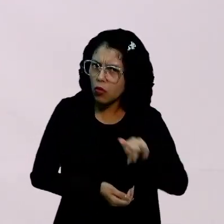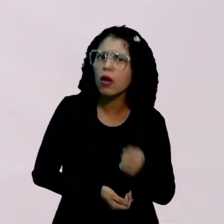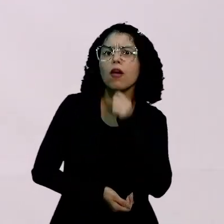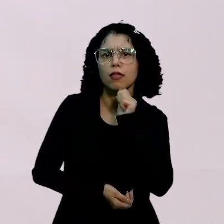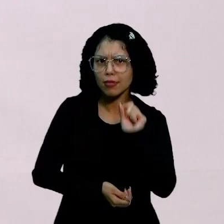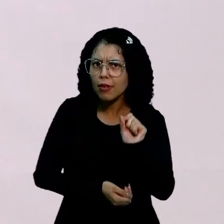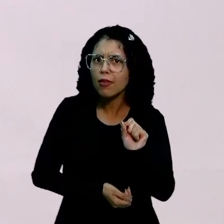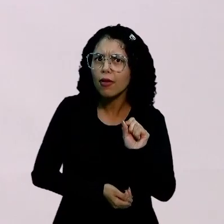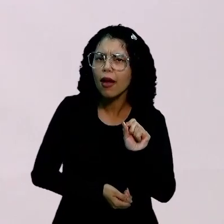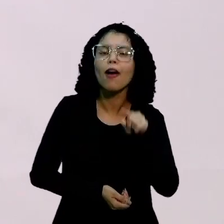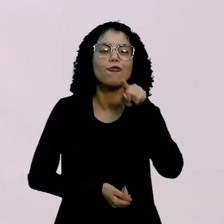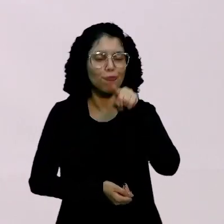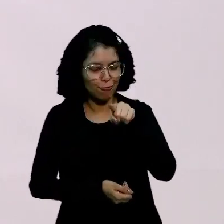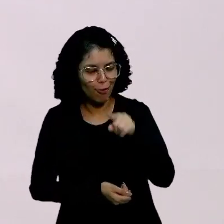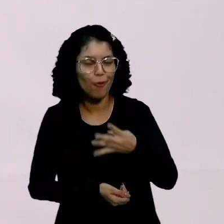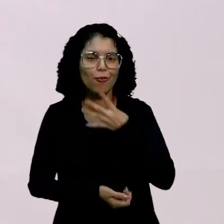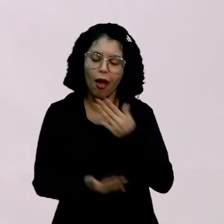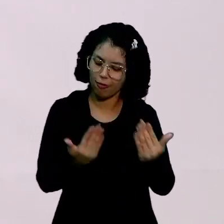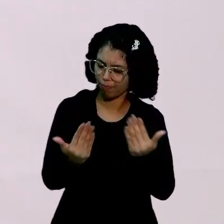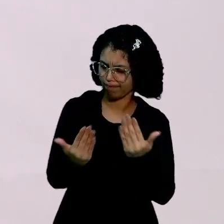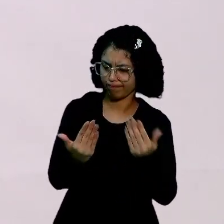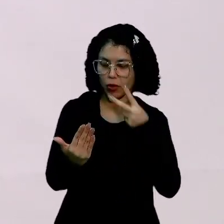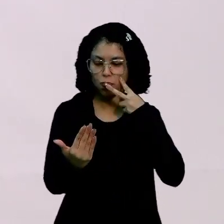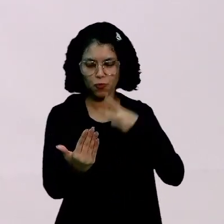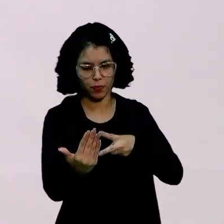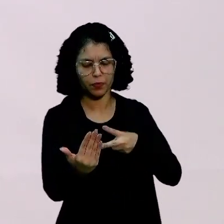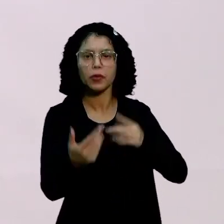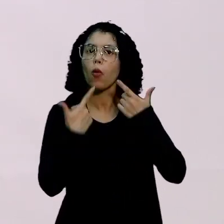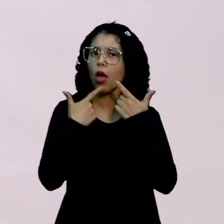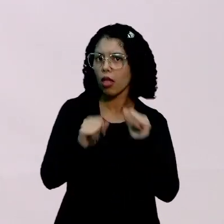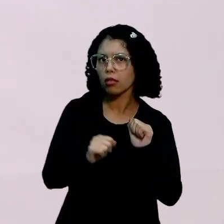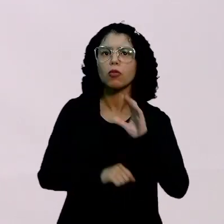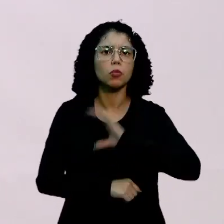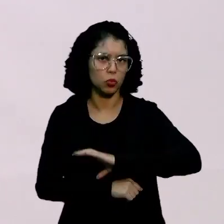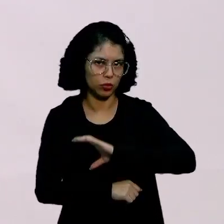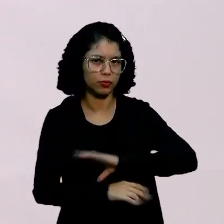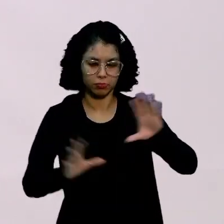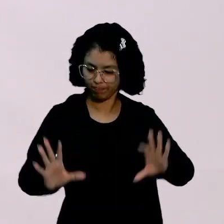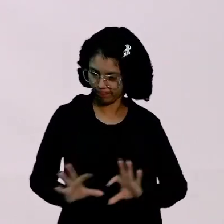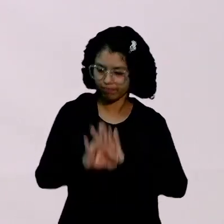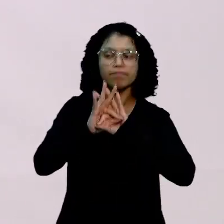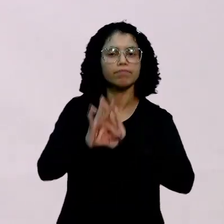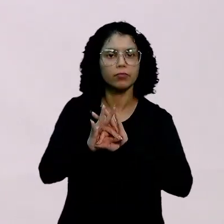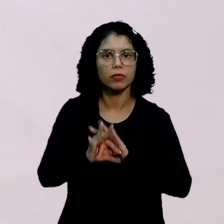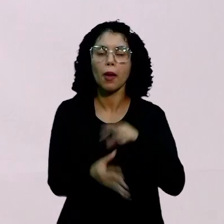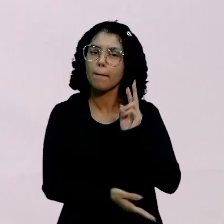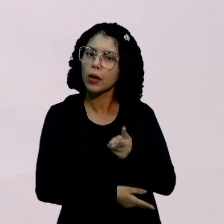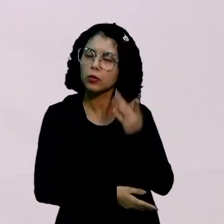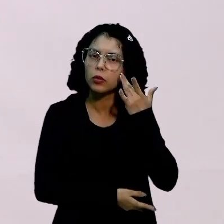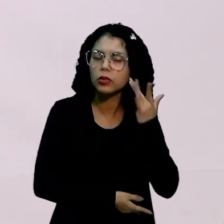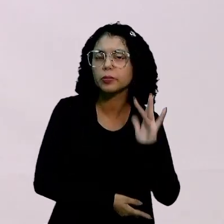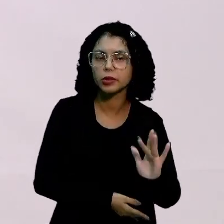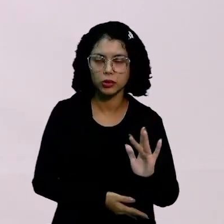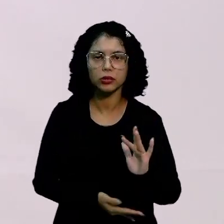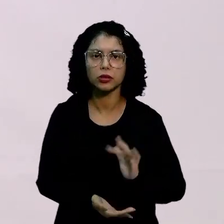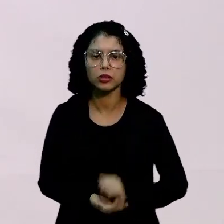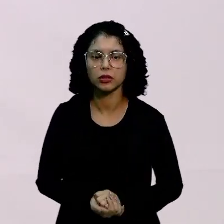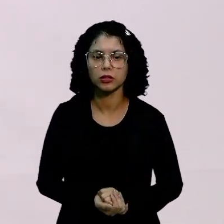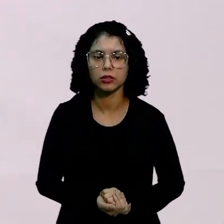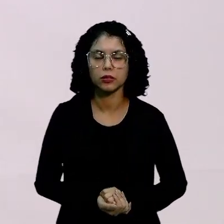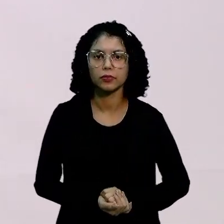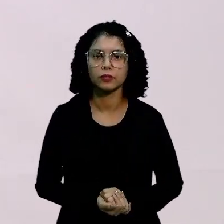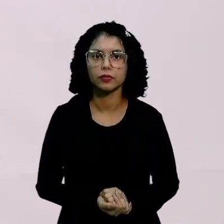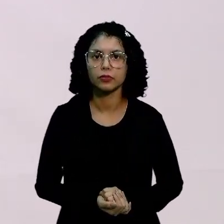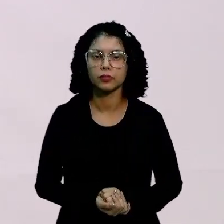você vai fazer uma associação dessas palavras com a língua portuguesa, mesmo não sabendo, mesmo não